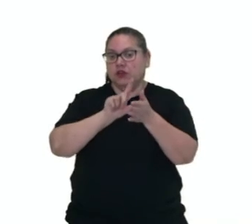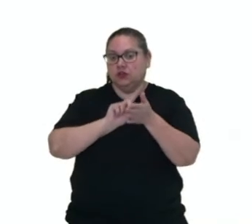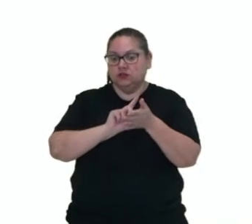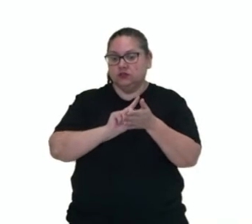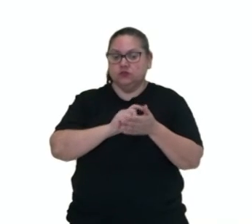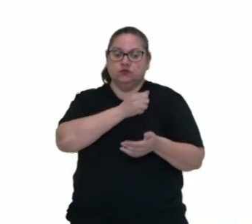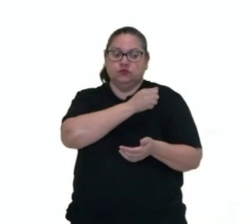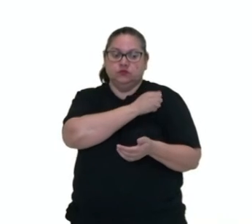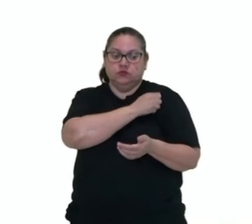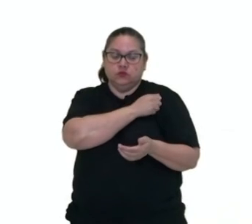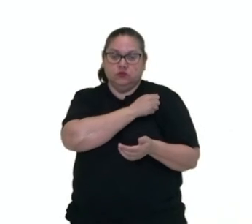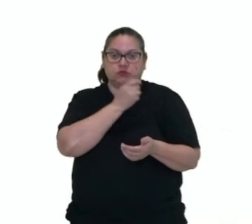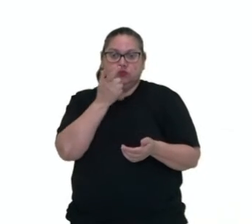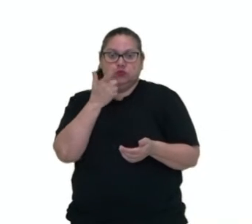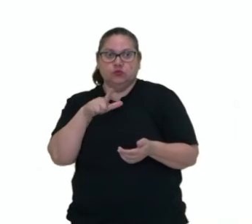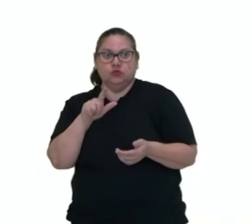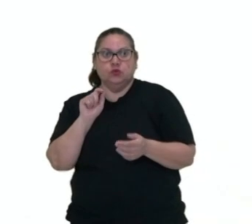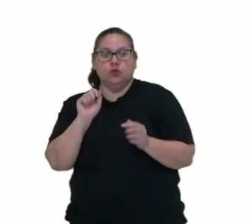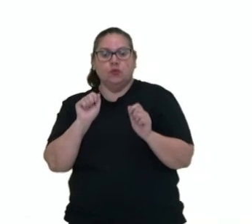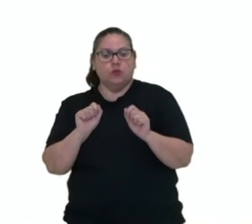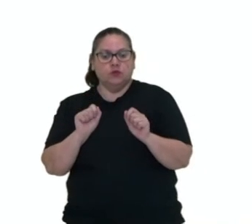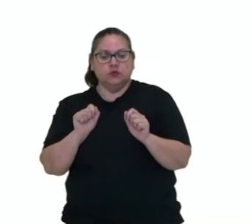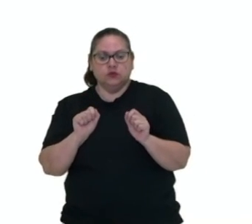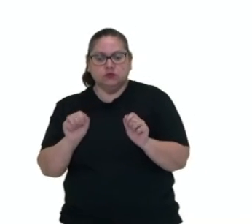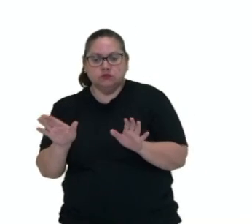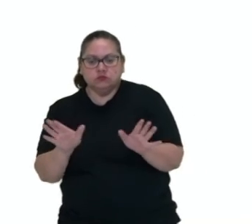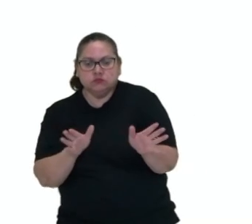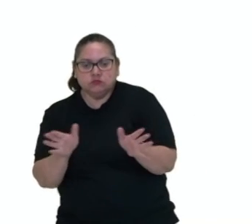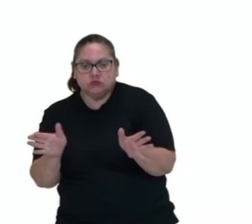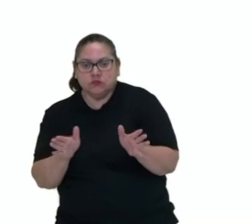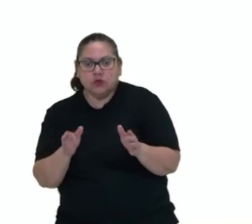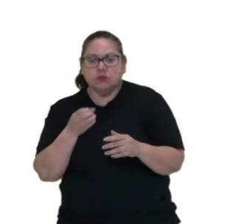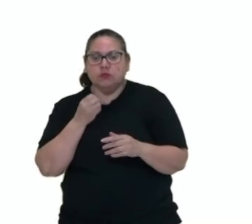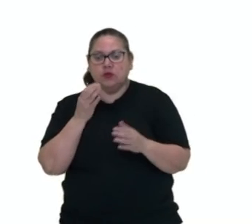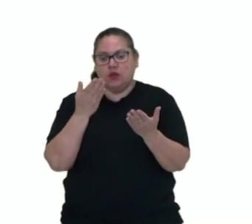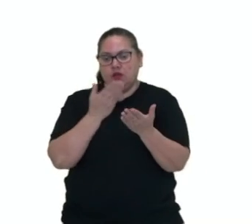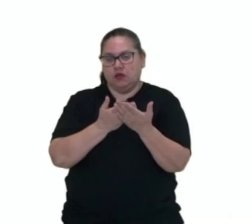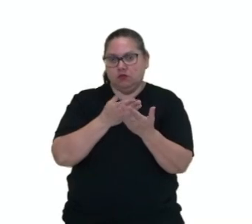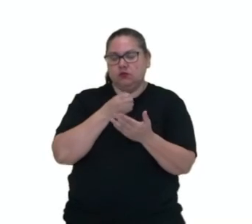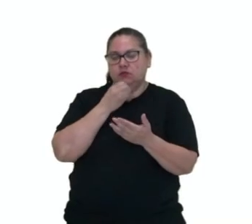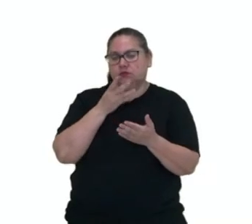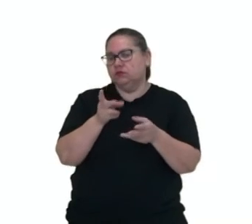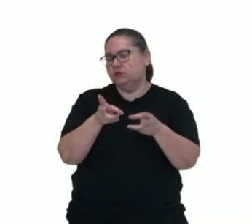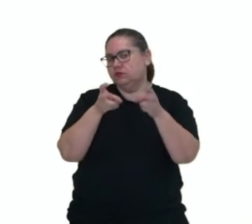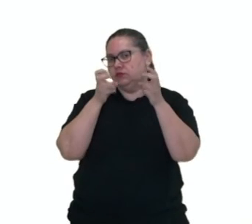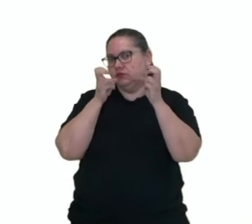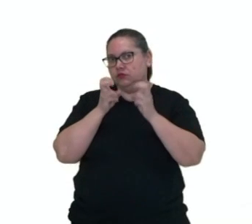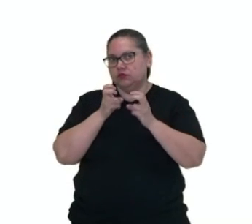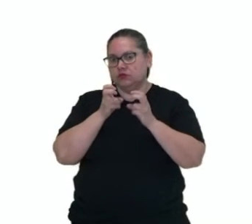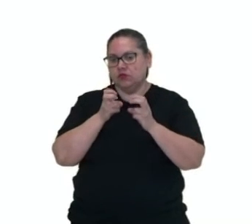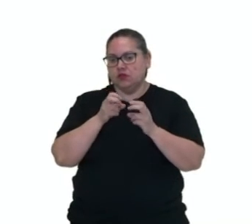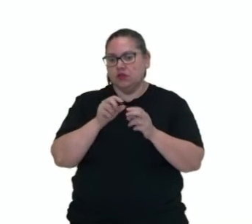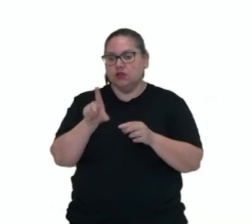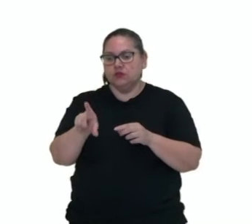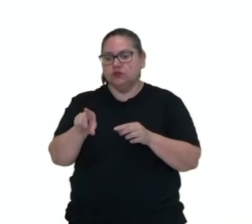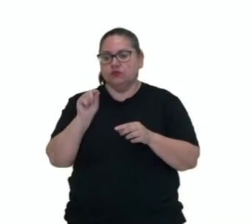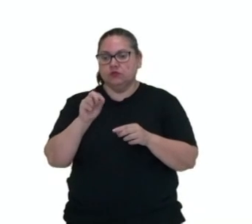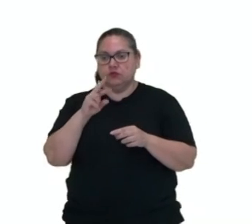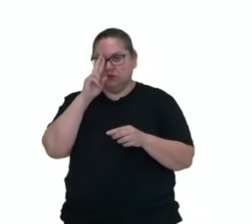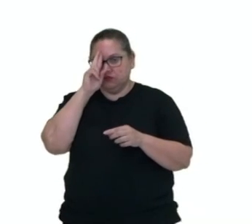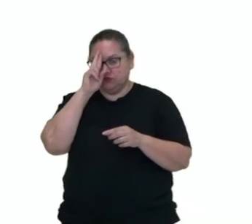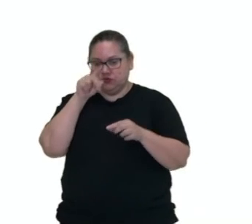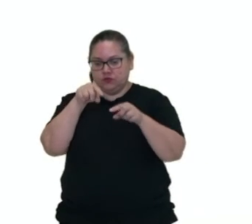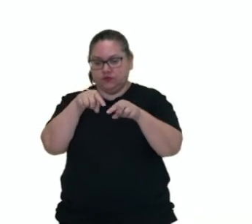seus colegas, para que possa assim auxiliar no bom andamento das aulas. Então percebam, né, ao escolher o chefe